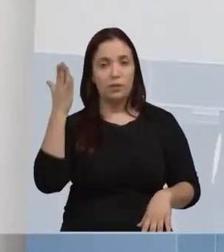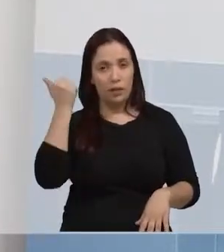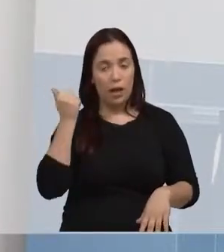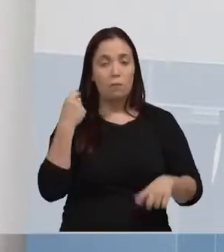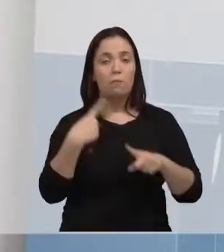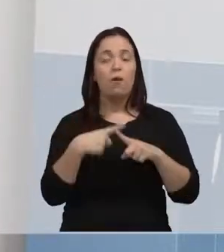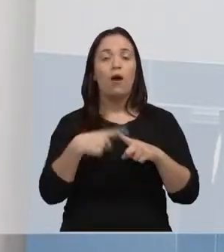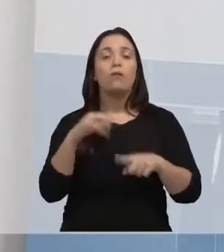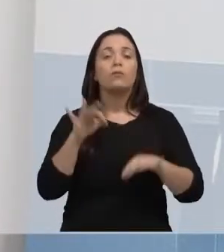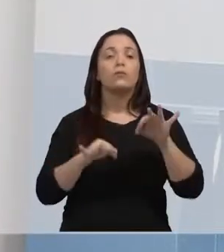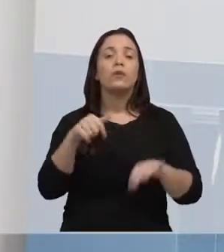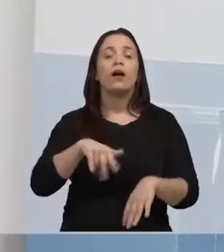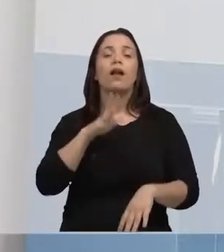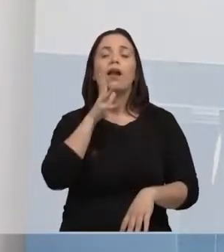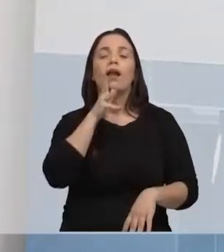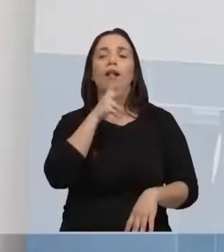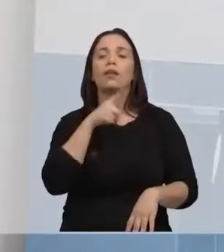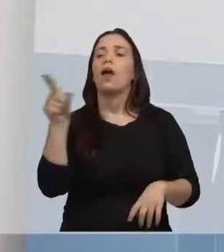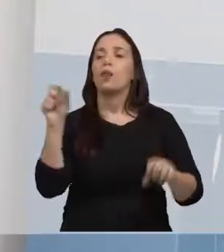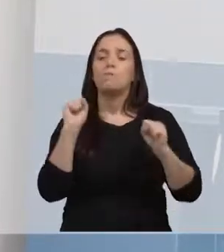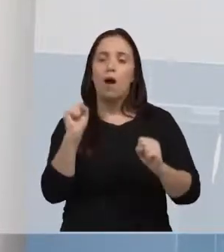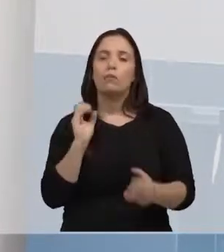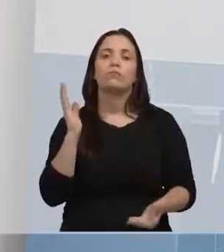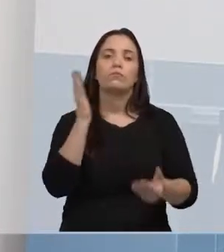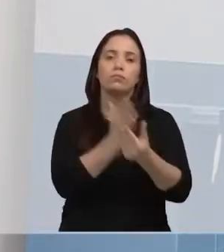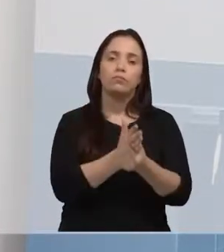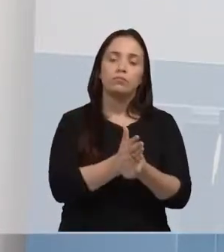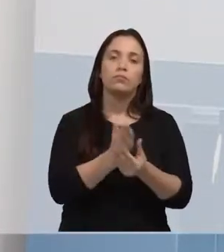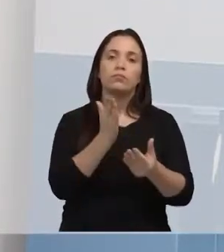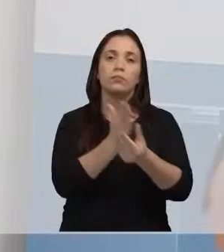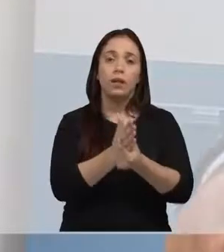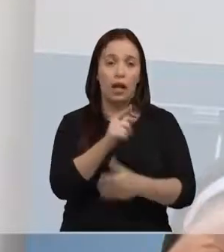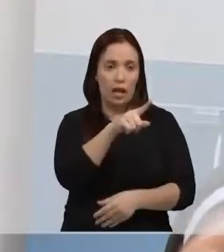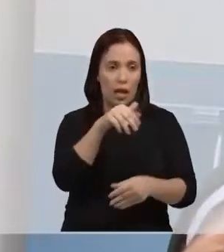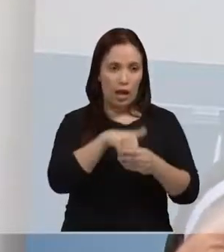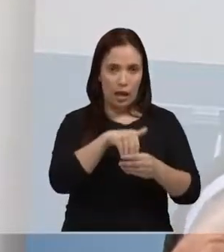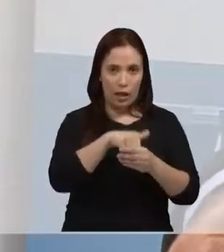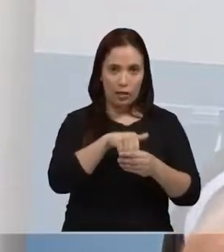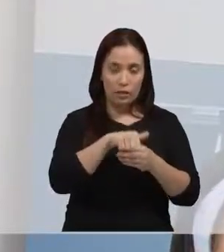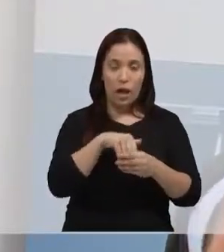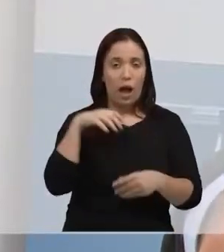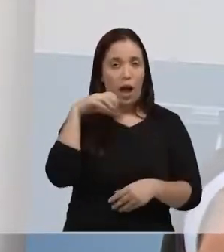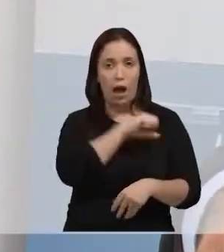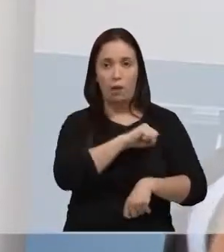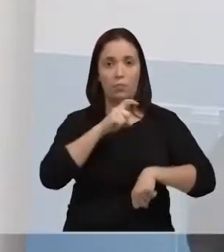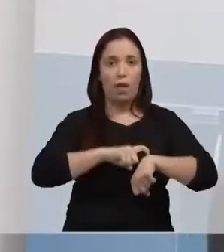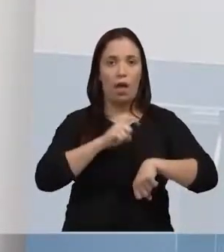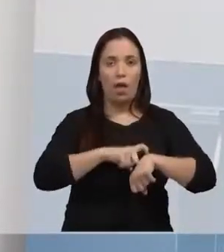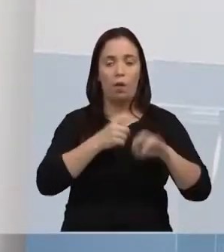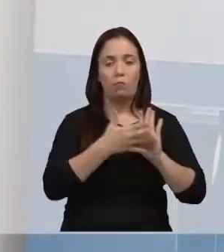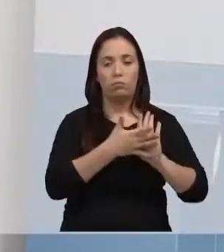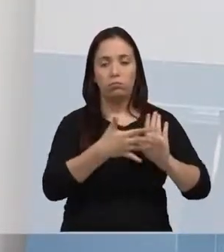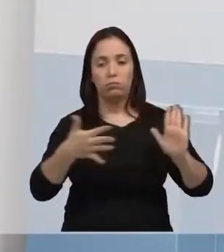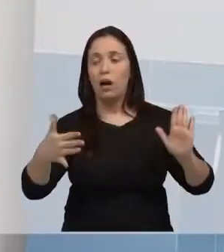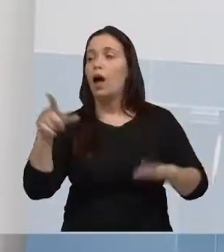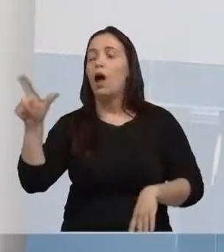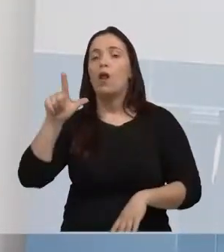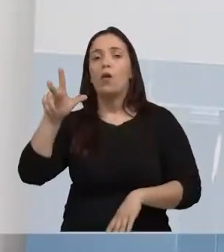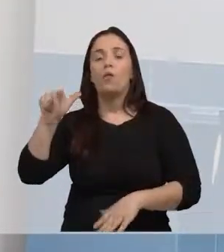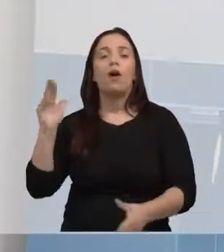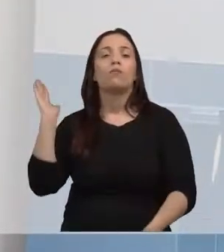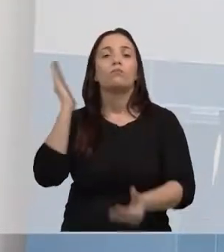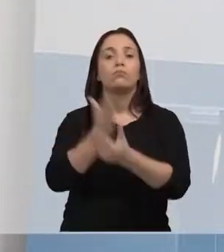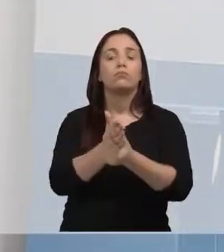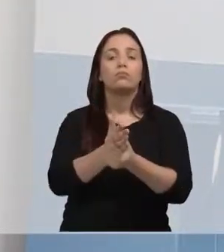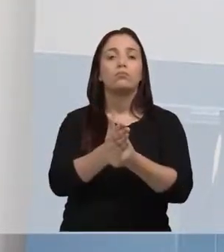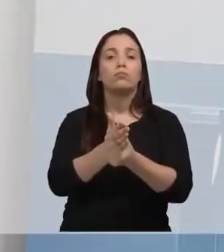ele tem o direito de recorrer. Só que a eleição não acompanha o tempo da justiça. Ele vai recorrer e vai continuar